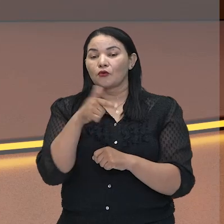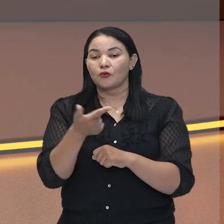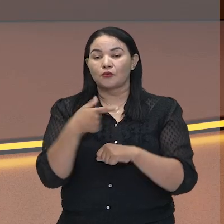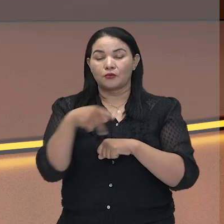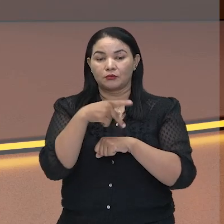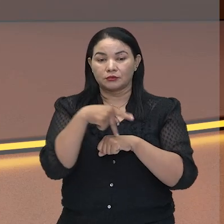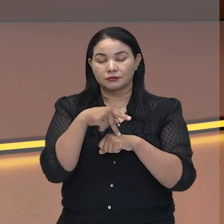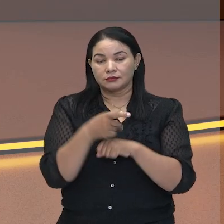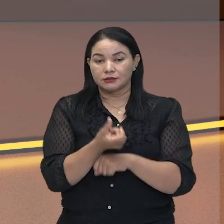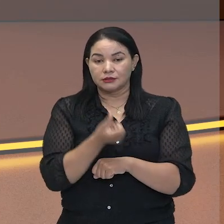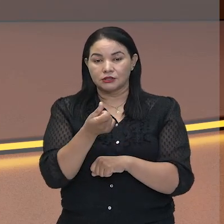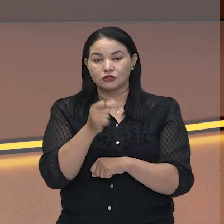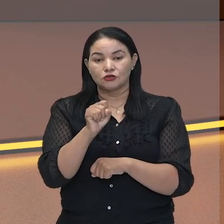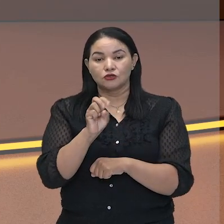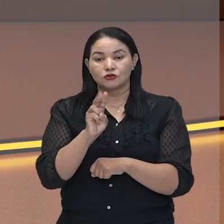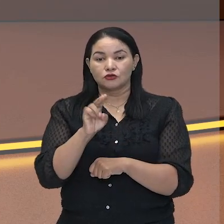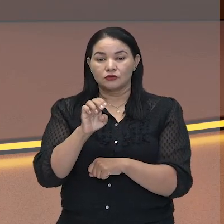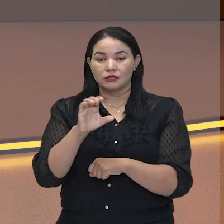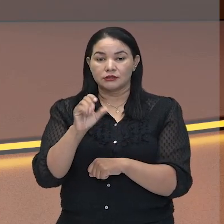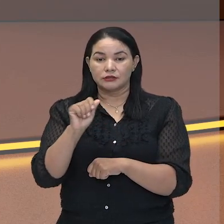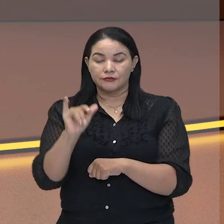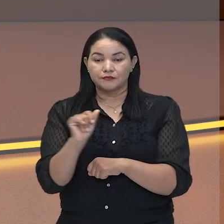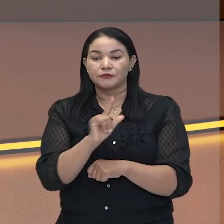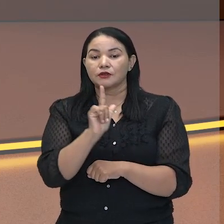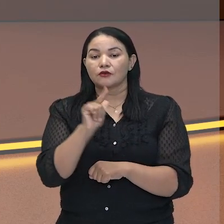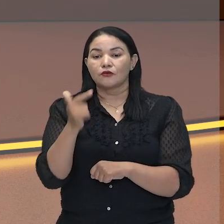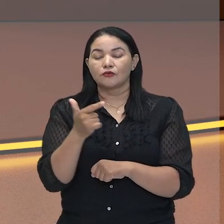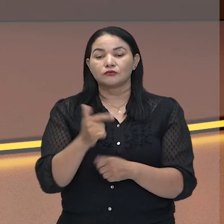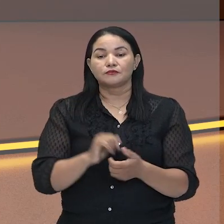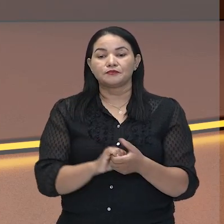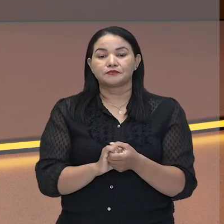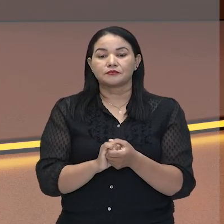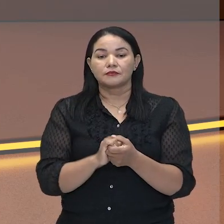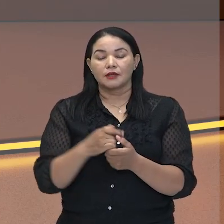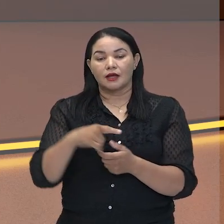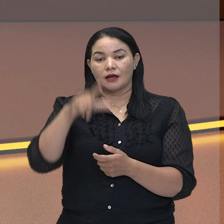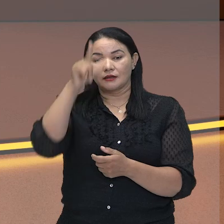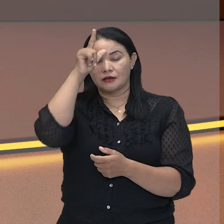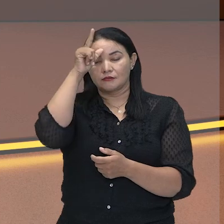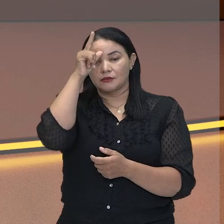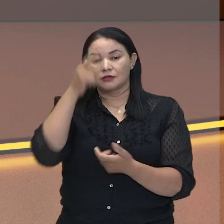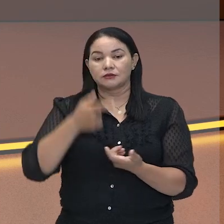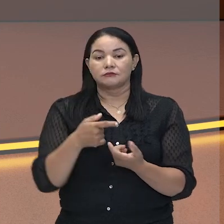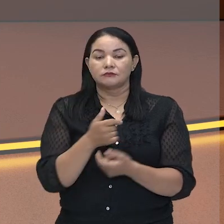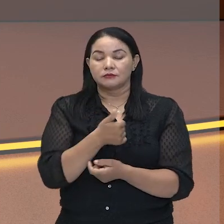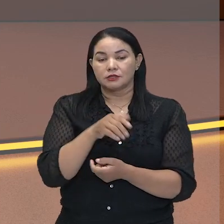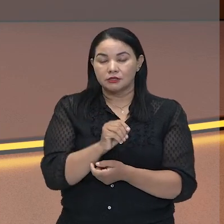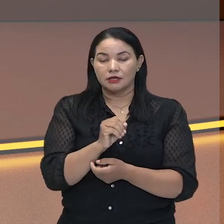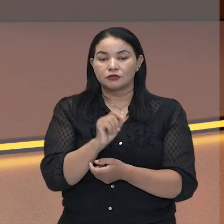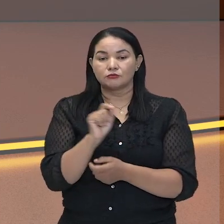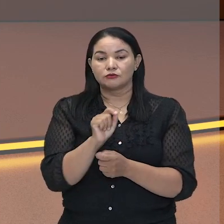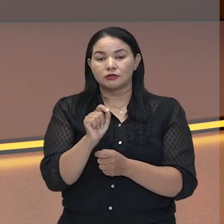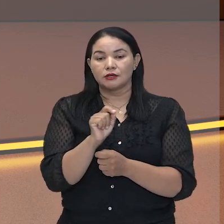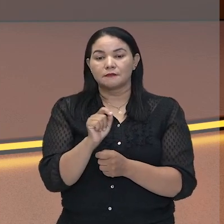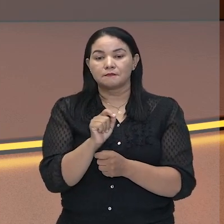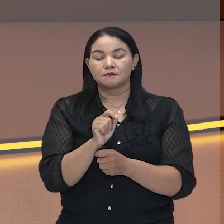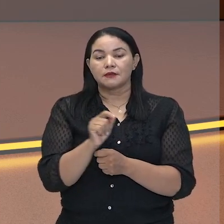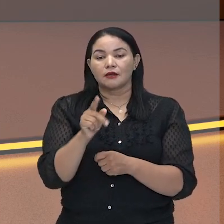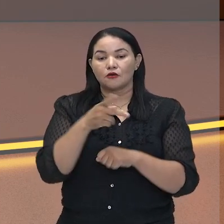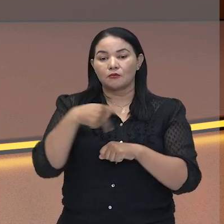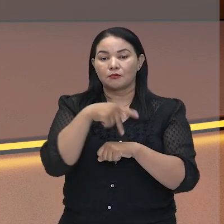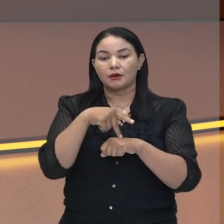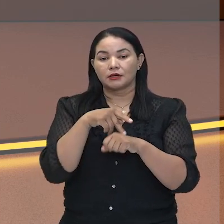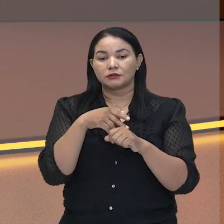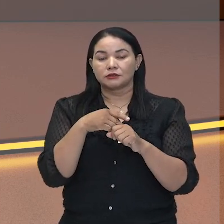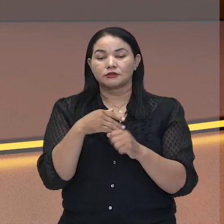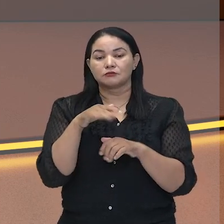Em sexto lugar, a Suécia. Em sétimo lugar, empatados a Alemanha com a Irlanda. Em décimo lugar, os Países Baixos.